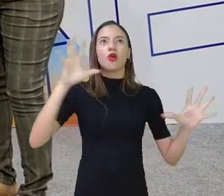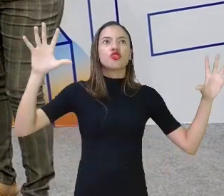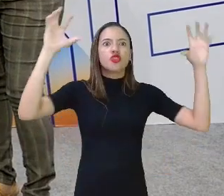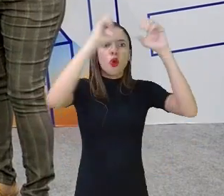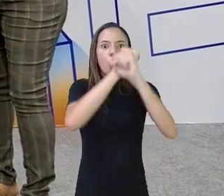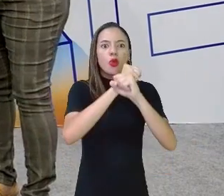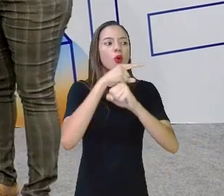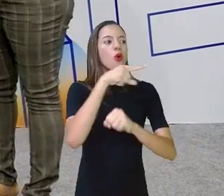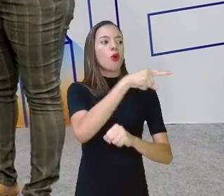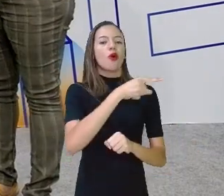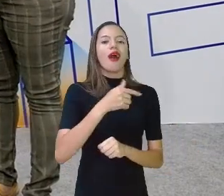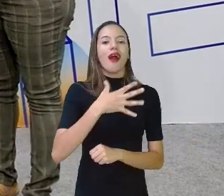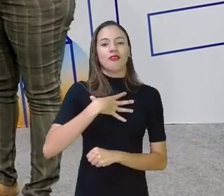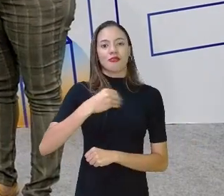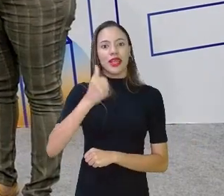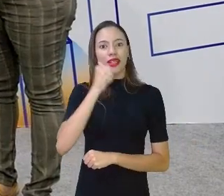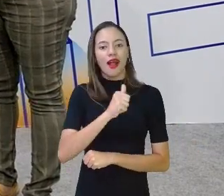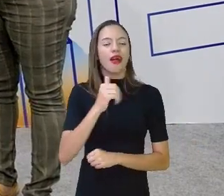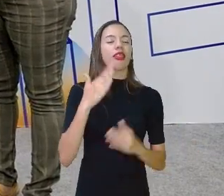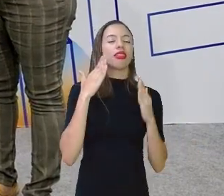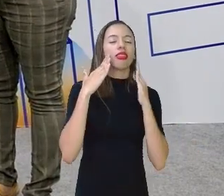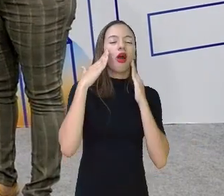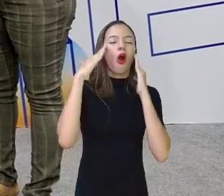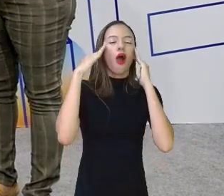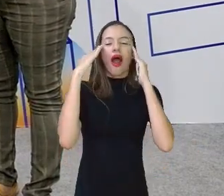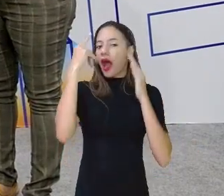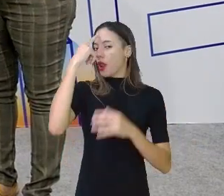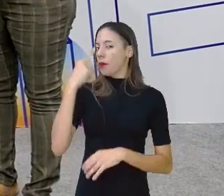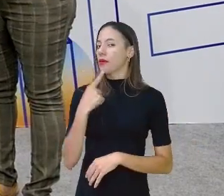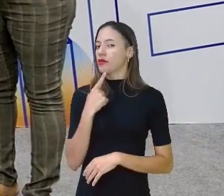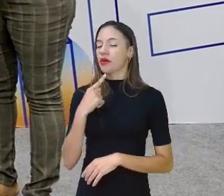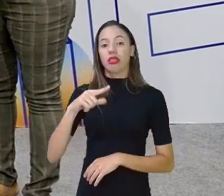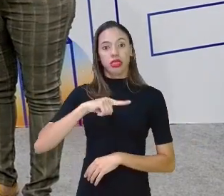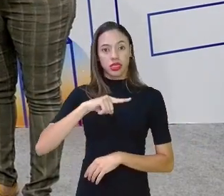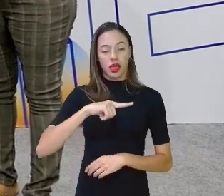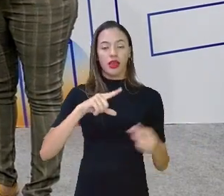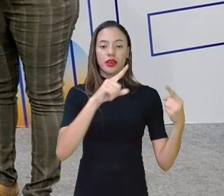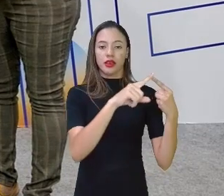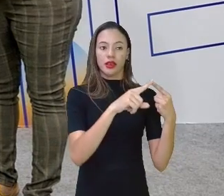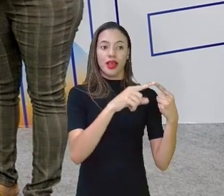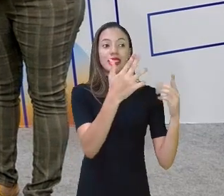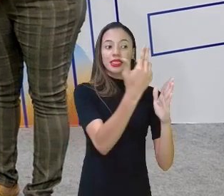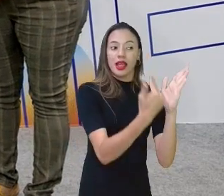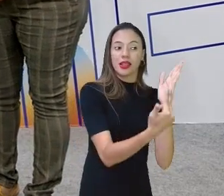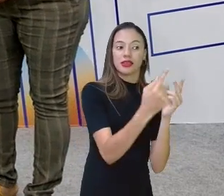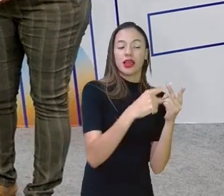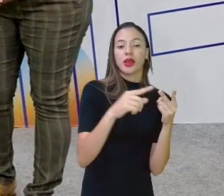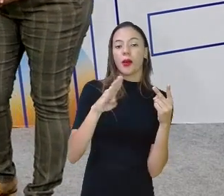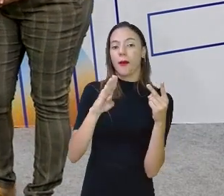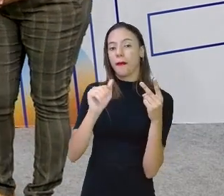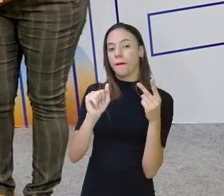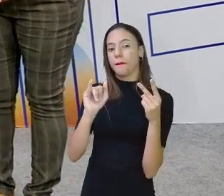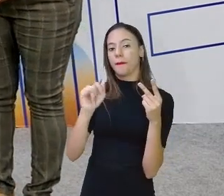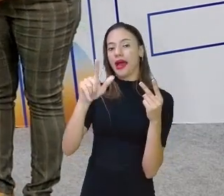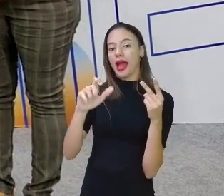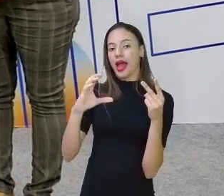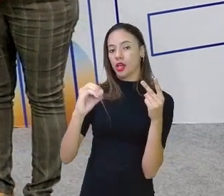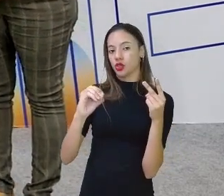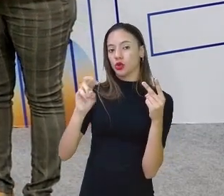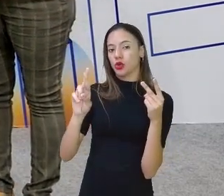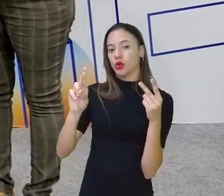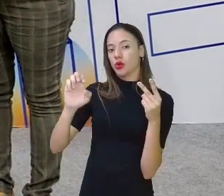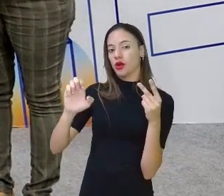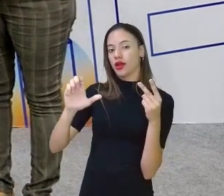dela. Então, a gente tem o desenho e tem o baixo relevo. Num só mito,